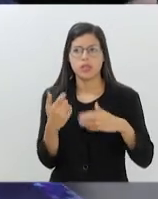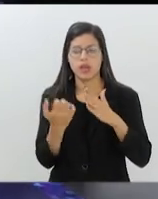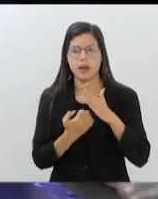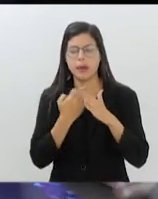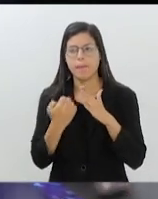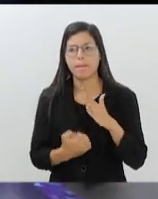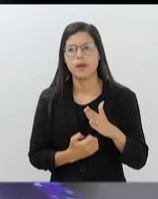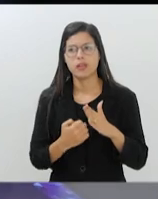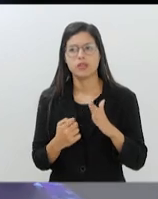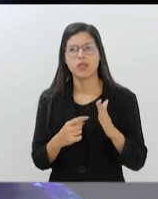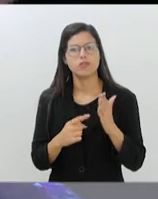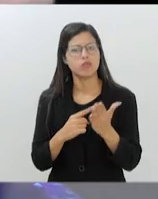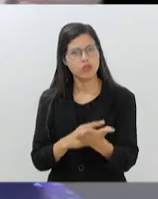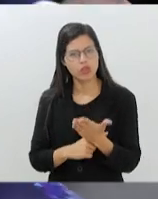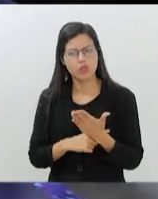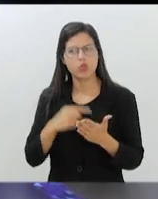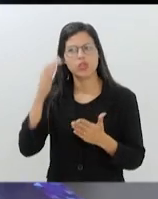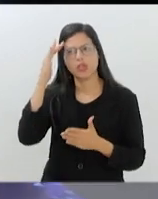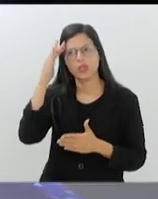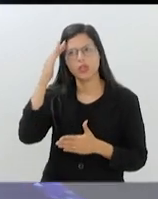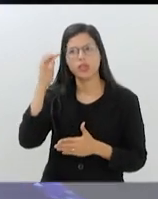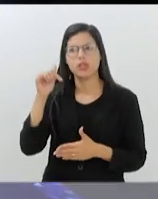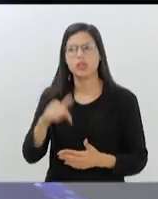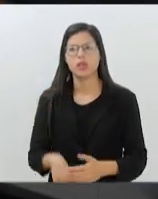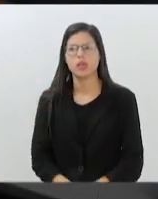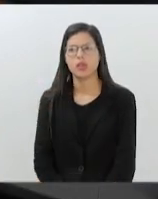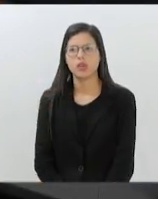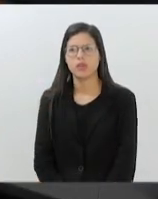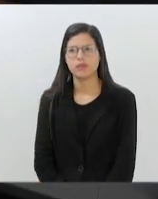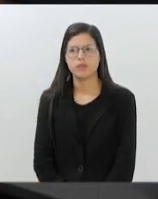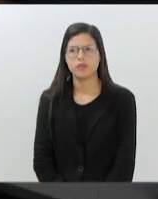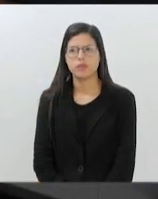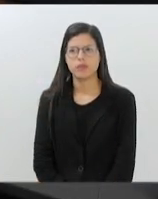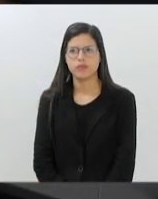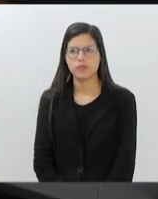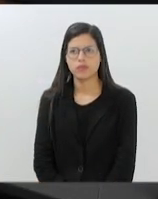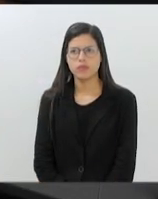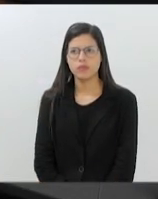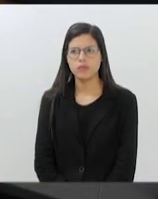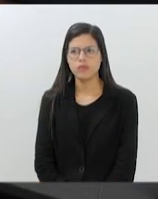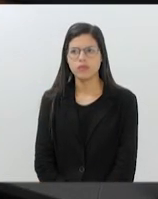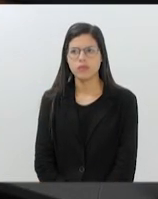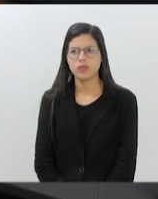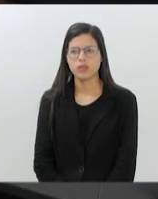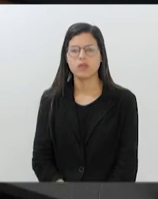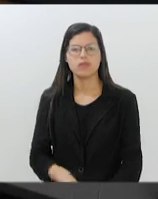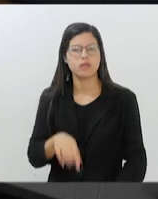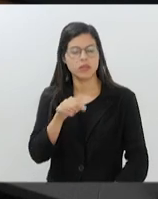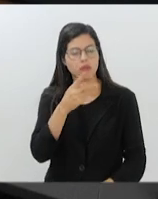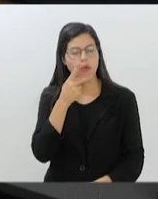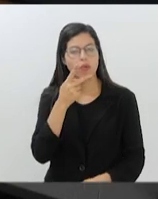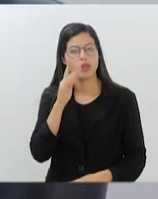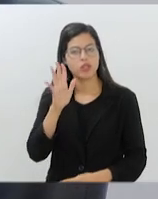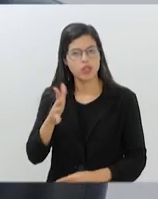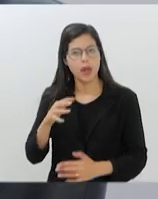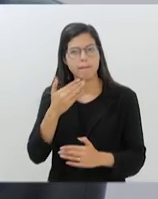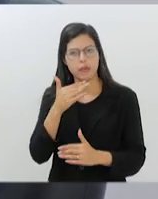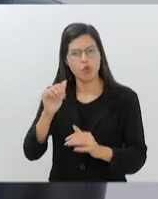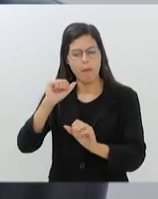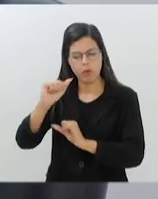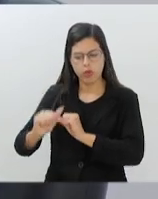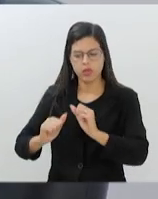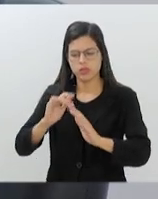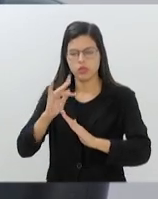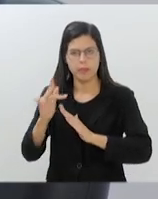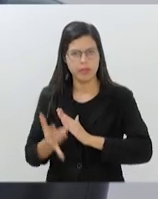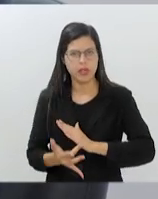não tem toda a legitimidade tem todas tem todos os apontou para mudança de veículo o senhor disse inicialmente que